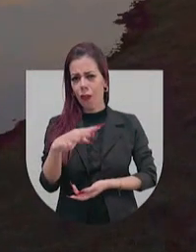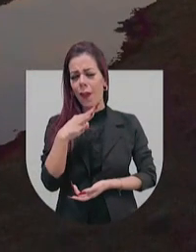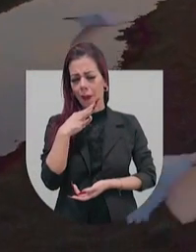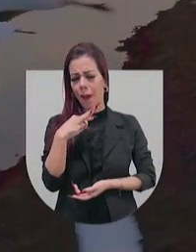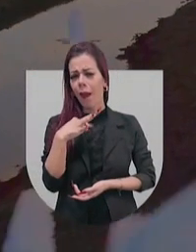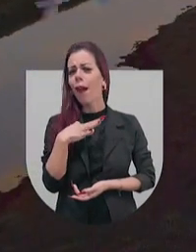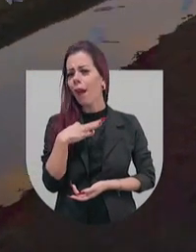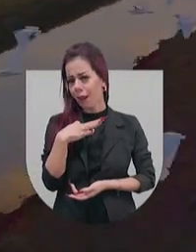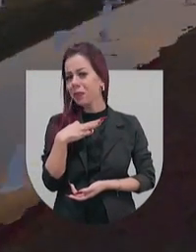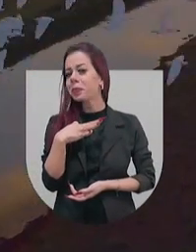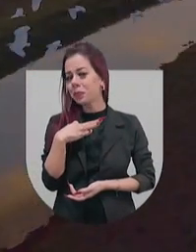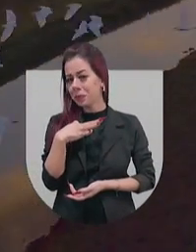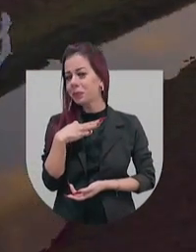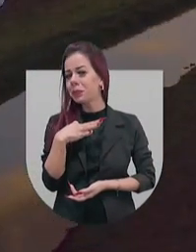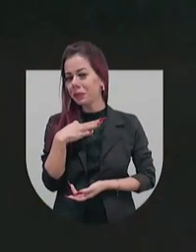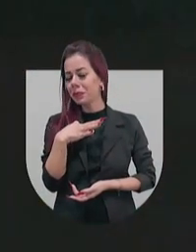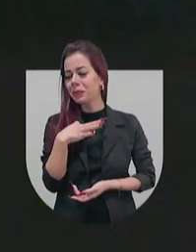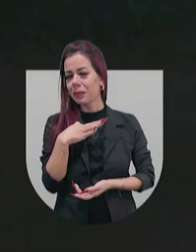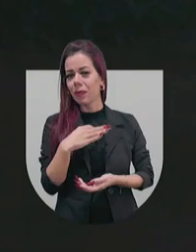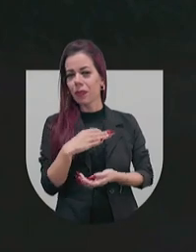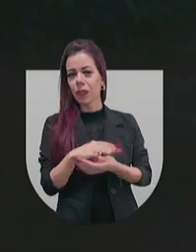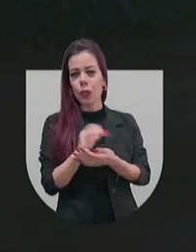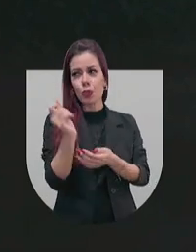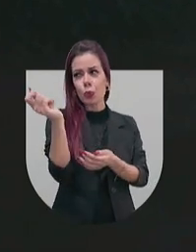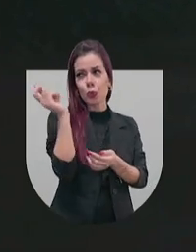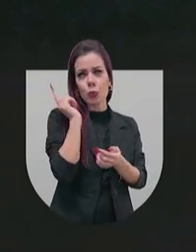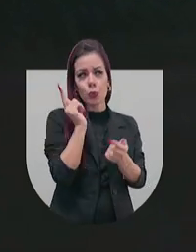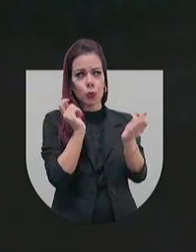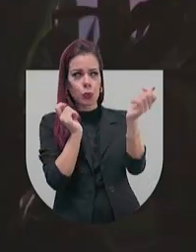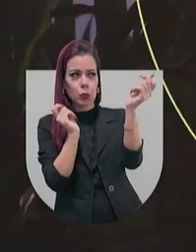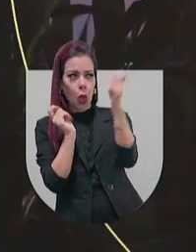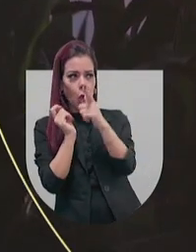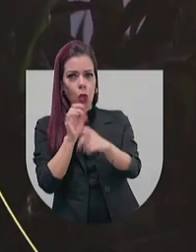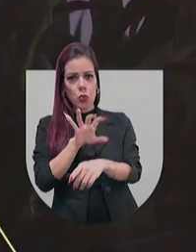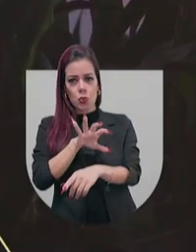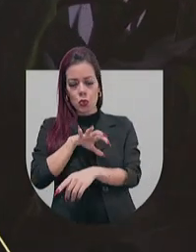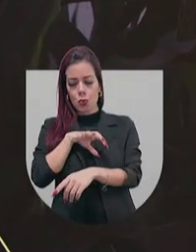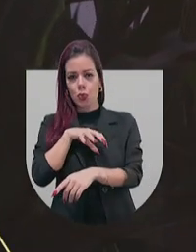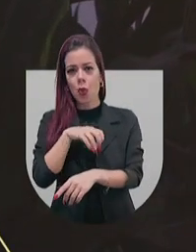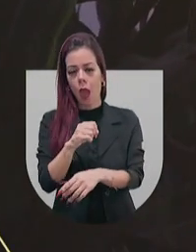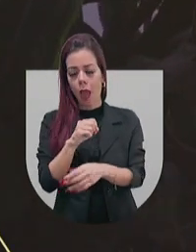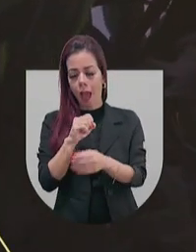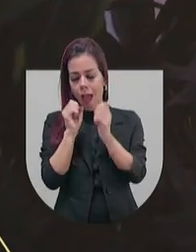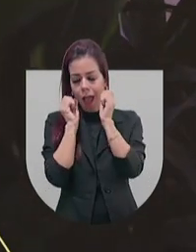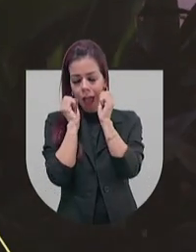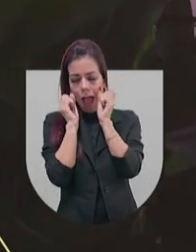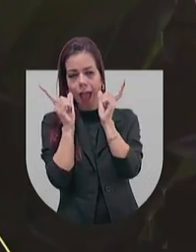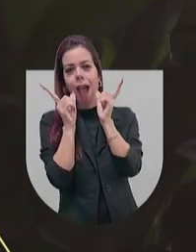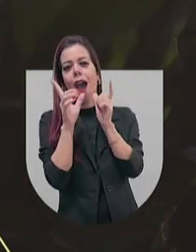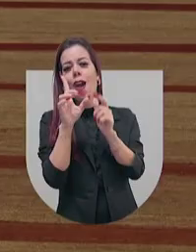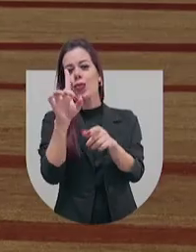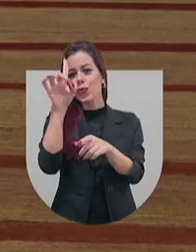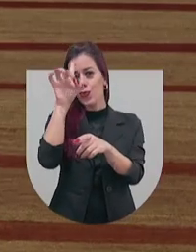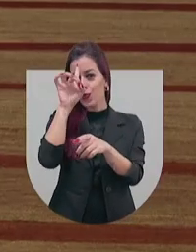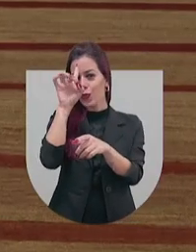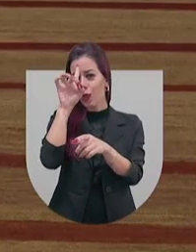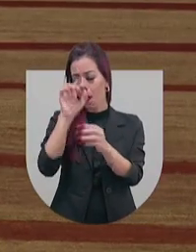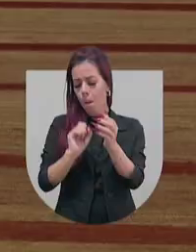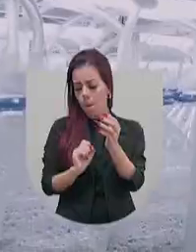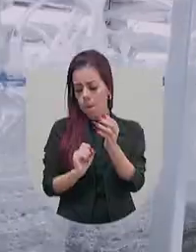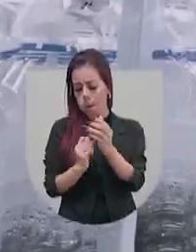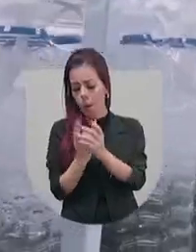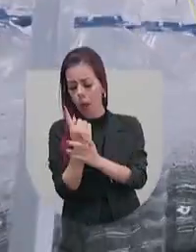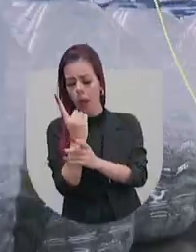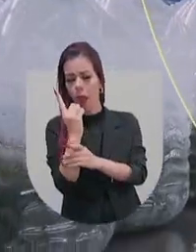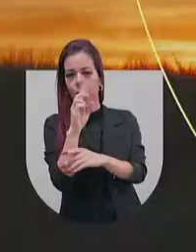claro que você já ouviu falar de mim. De sol a sol, eu sou a força que te faz acordar cedo. Para plantar,